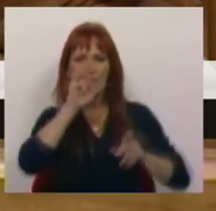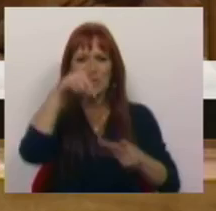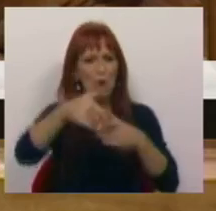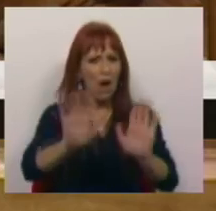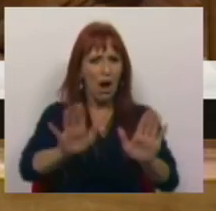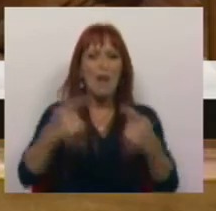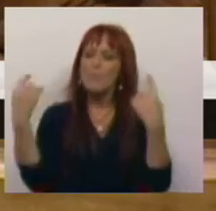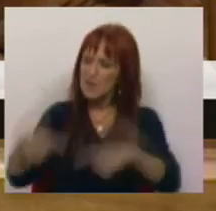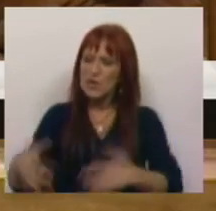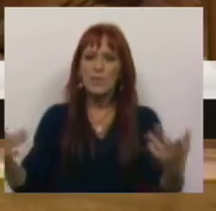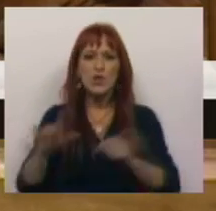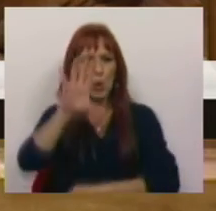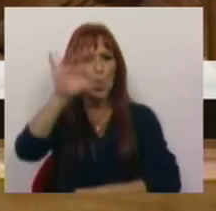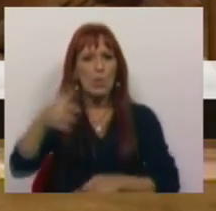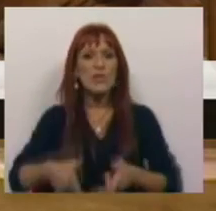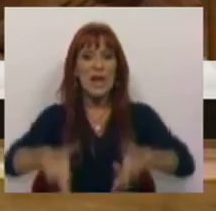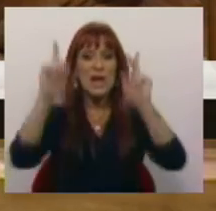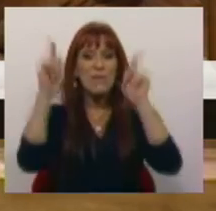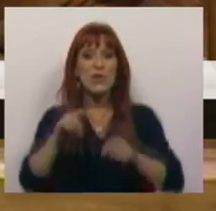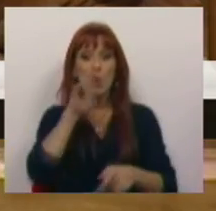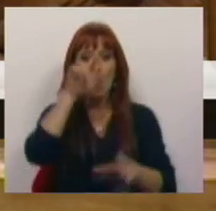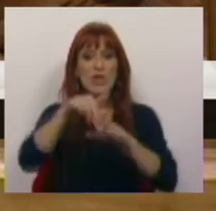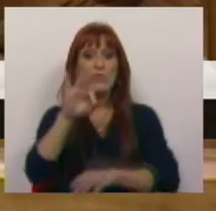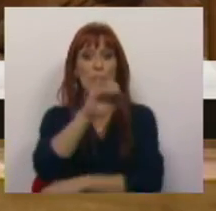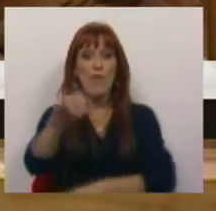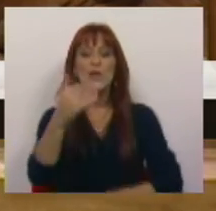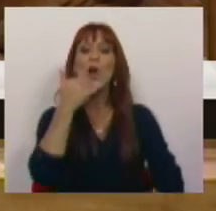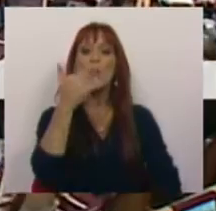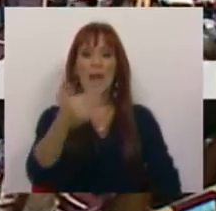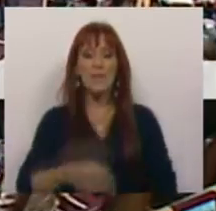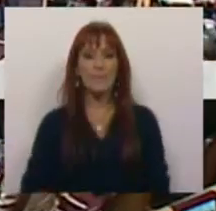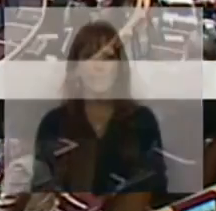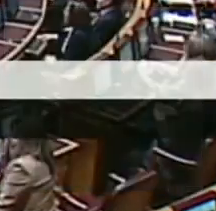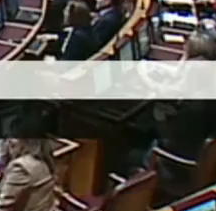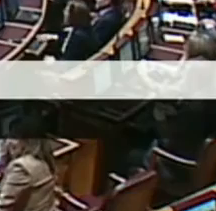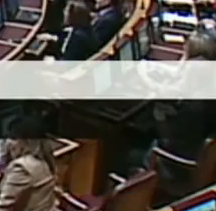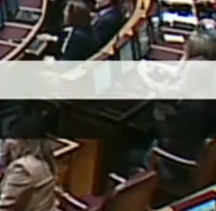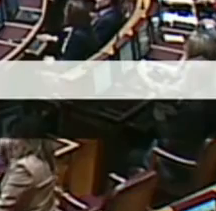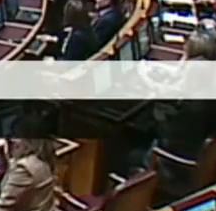petróleo, mas que temos um país livre dos combustíveis fósseis. Muito obrigado.